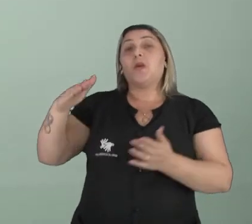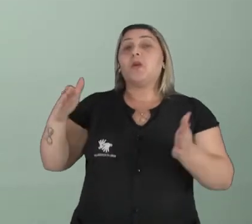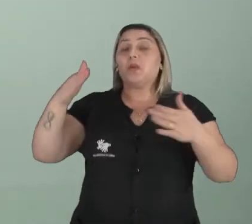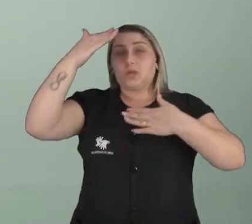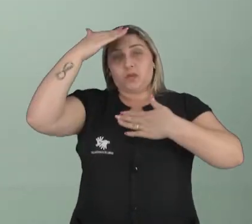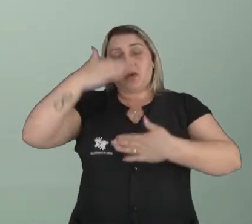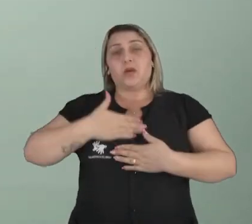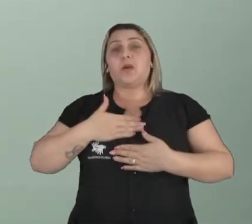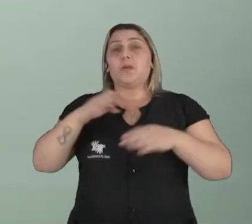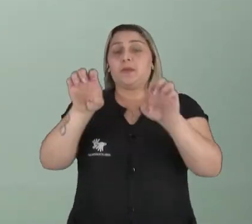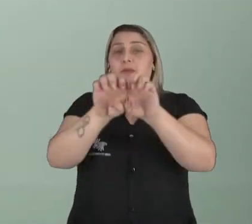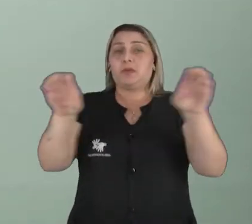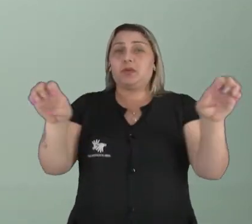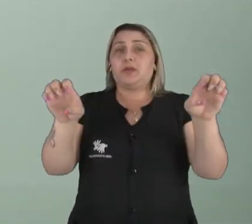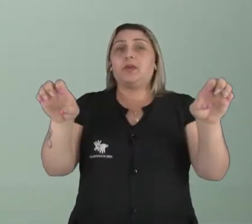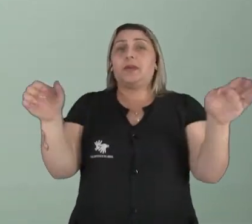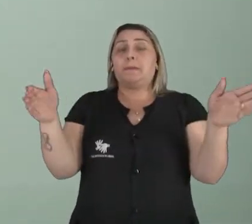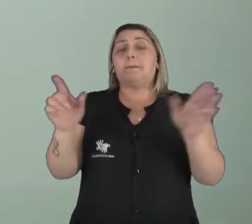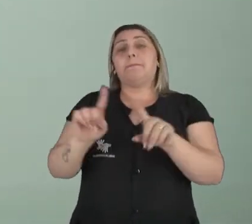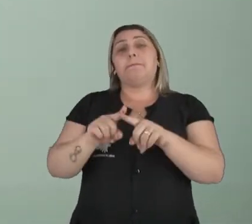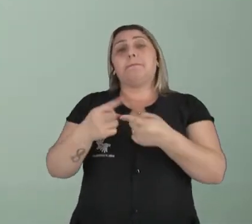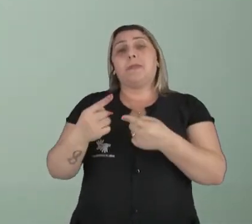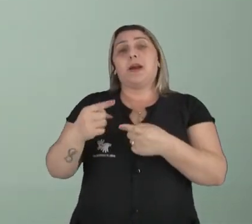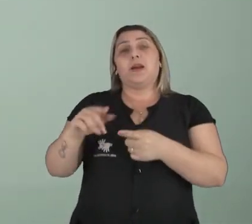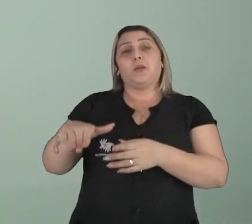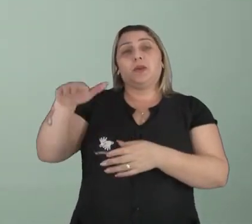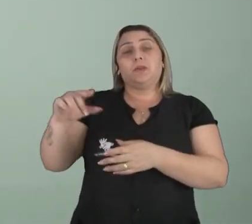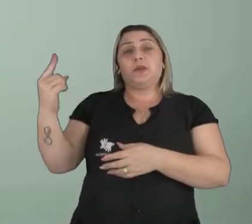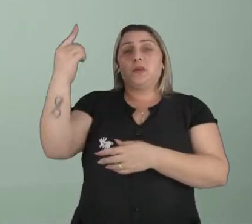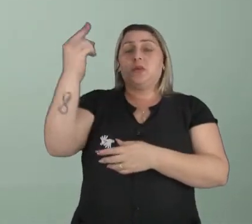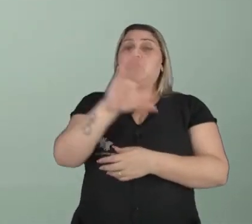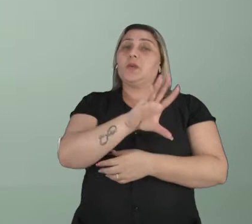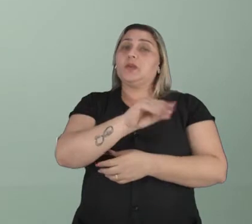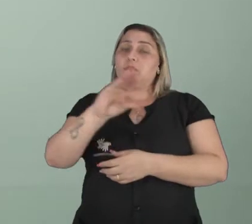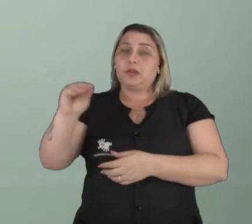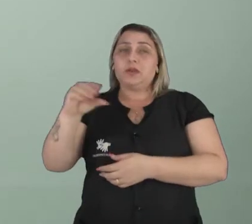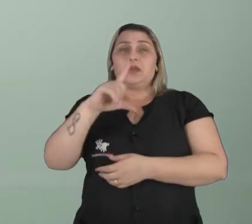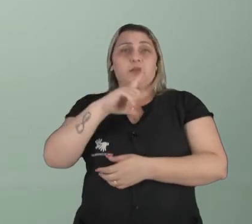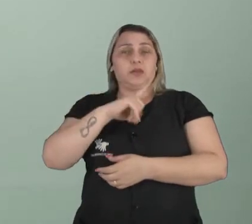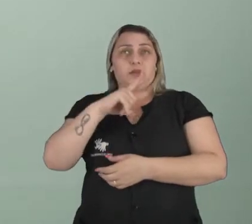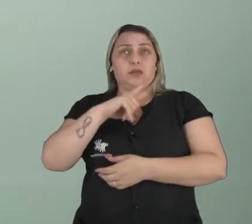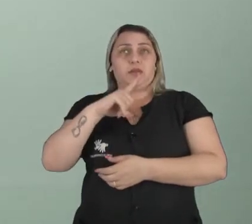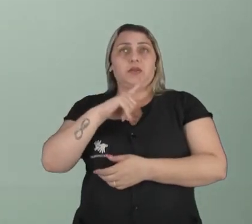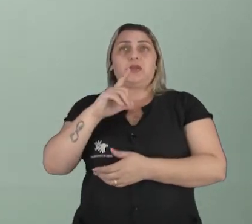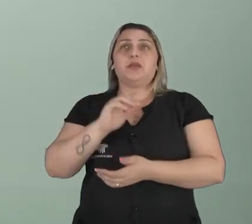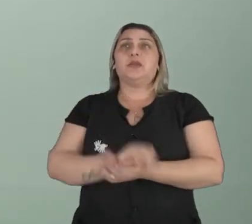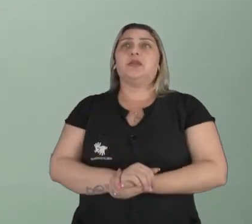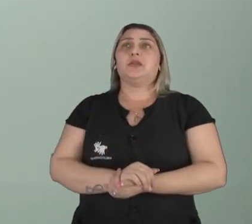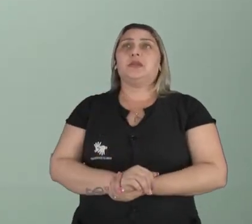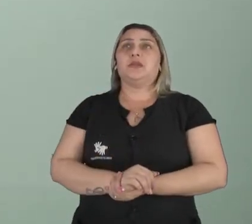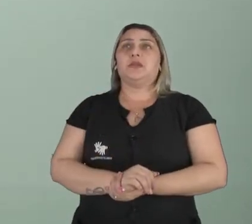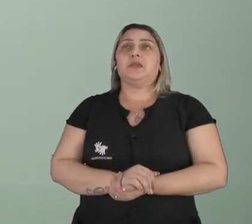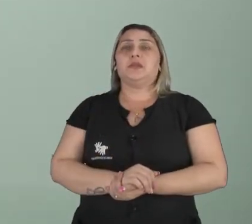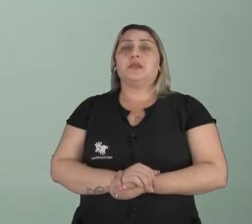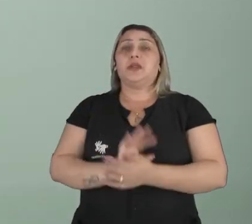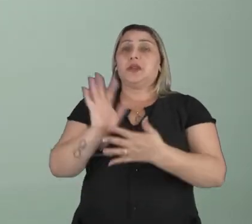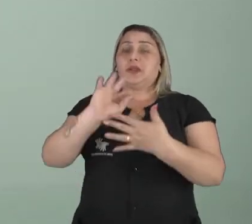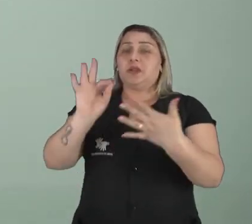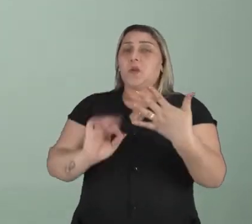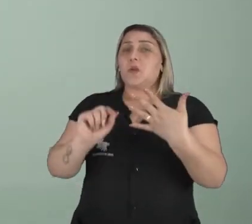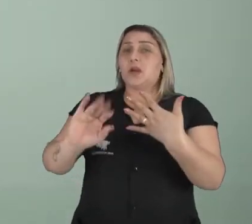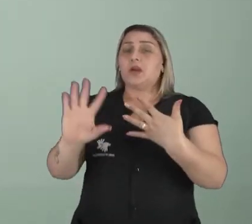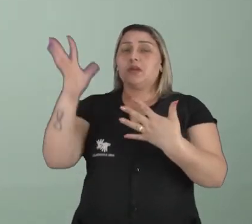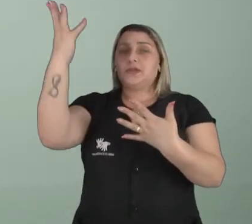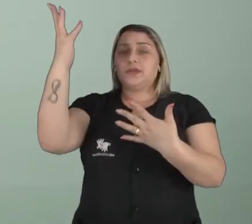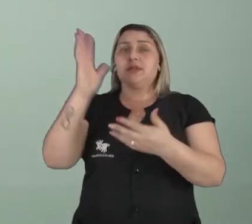corporal dele é pequeno mas ele é alto Geralmente os adolescentes né que tem essa essa queda tem essa classificação